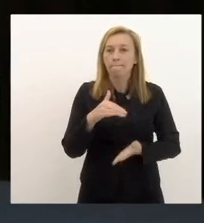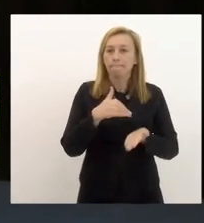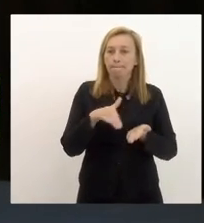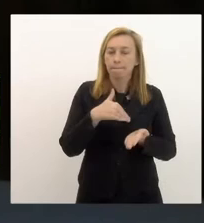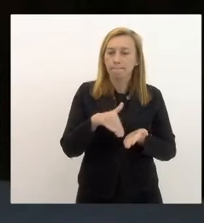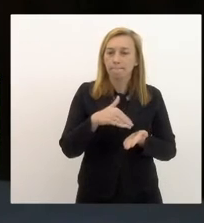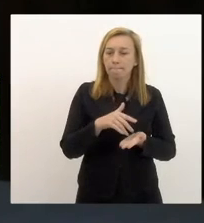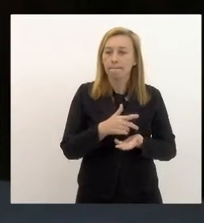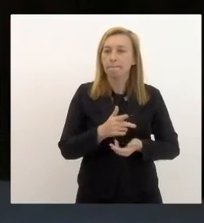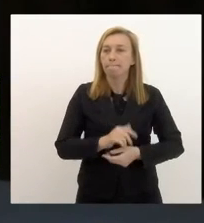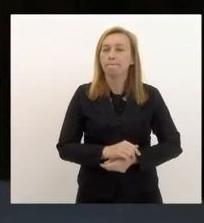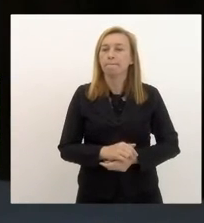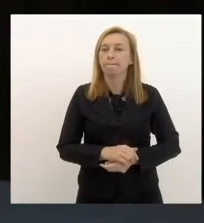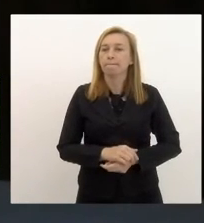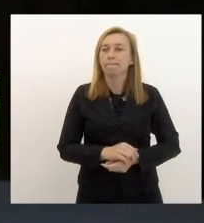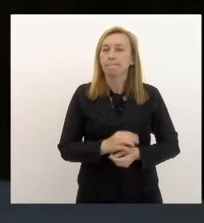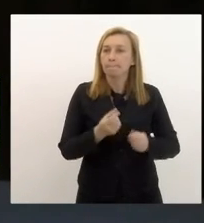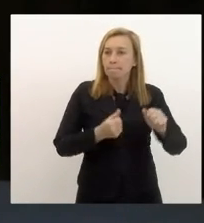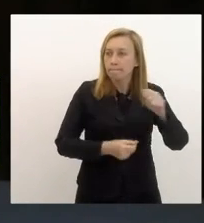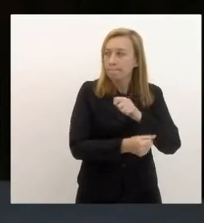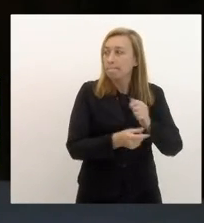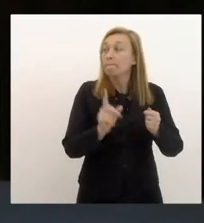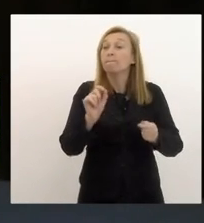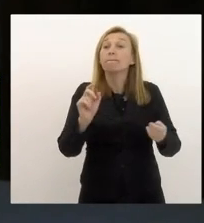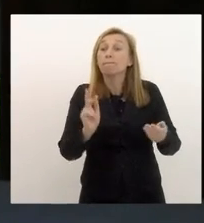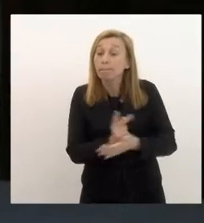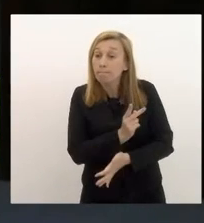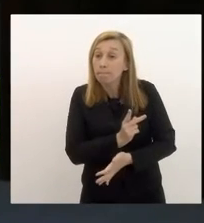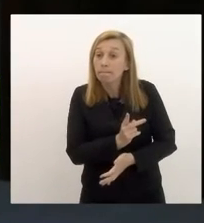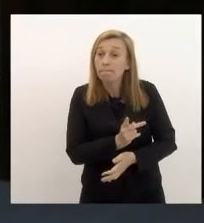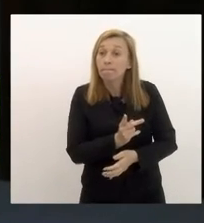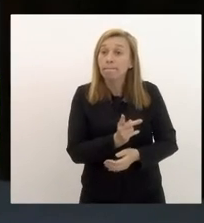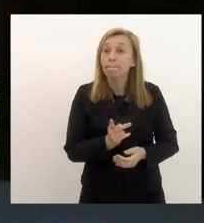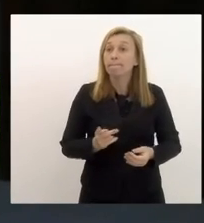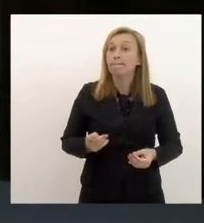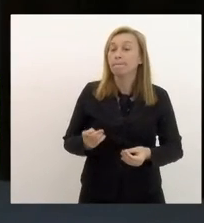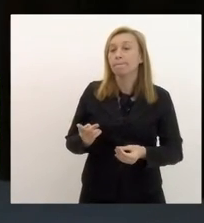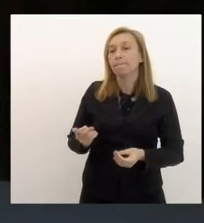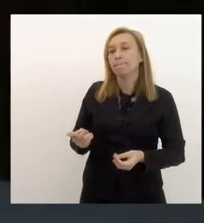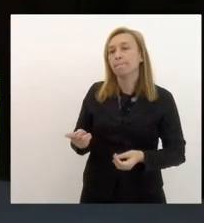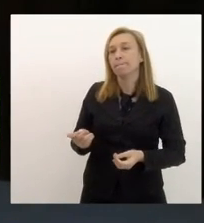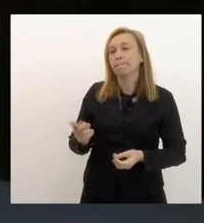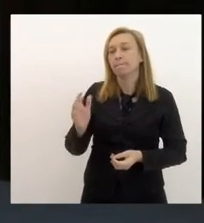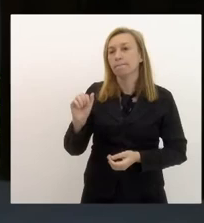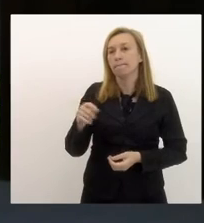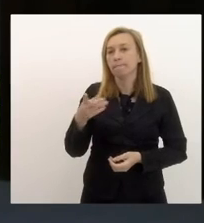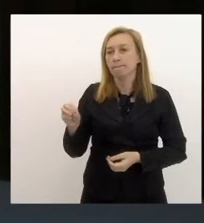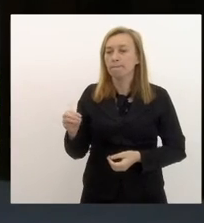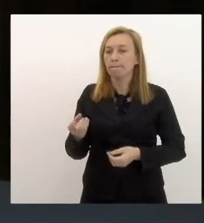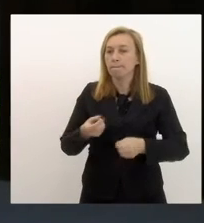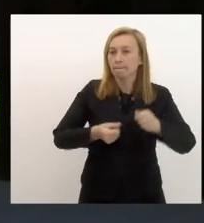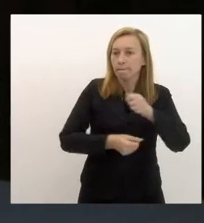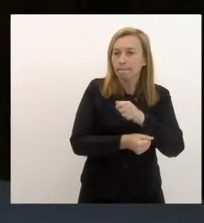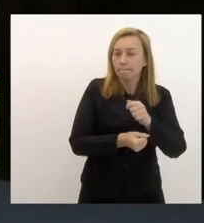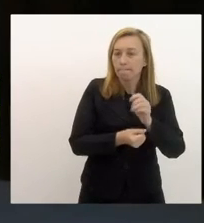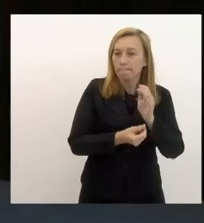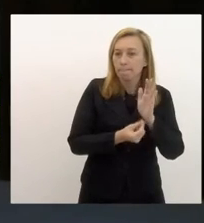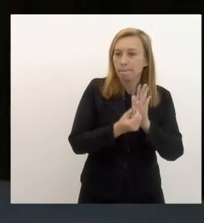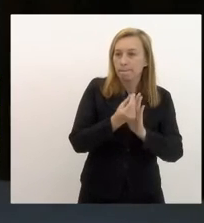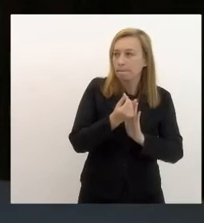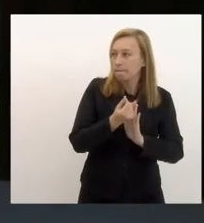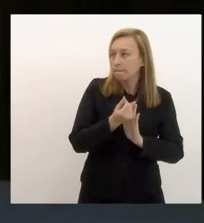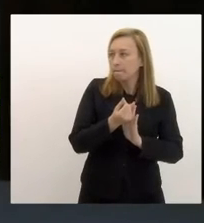secretarias e orçamentariamente o que que ocorre as ações orçamentárias que estavam nas secretarias